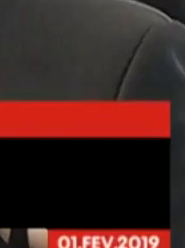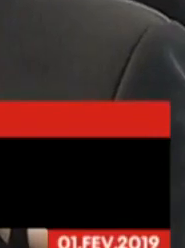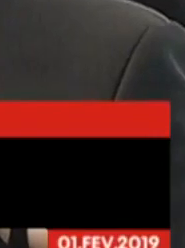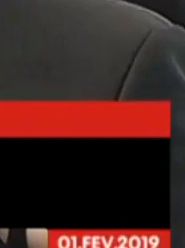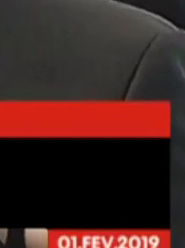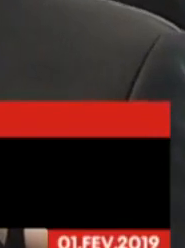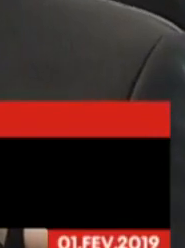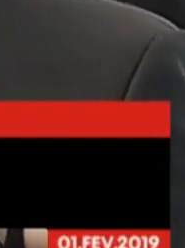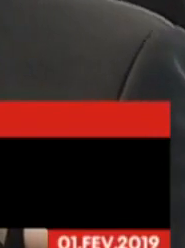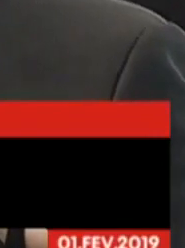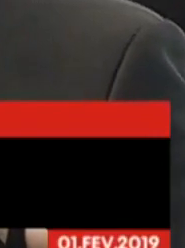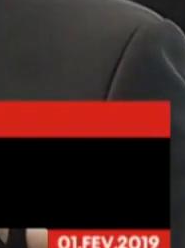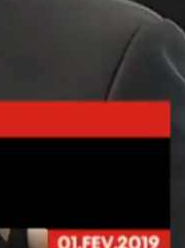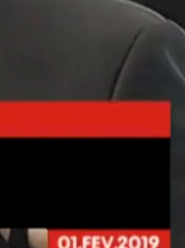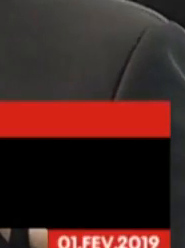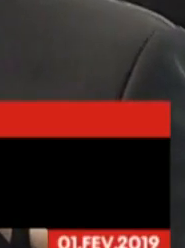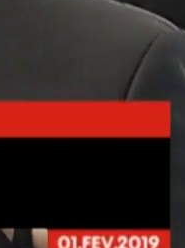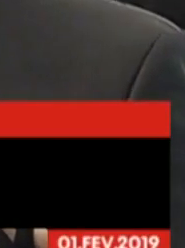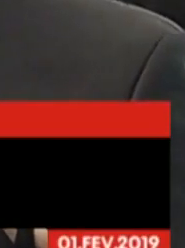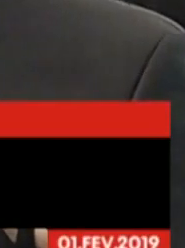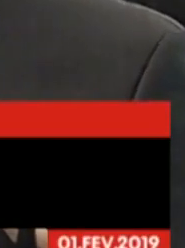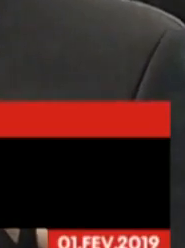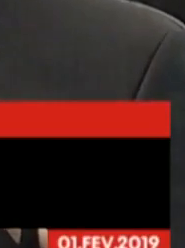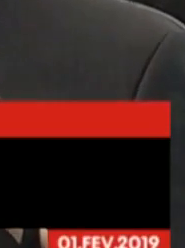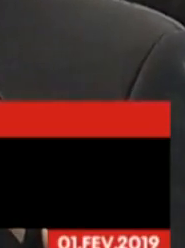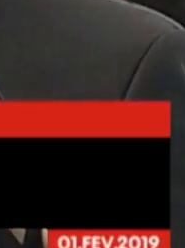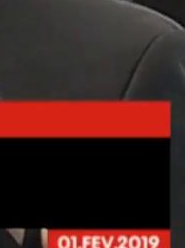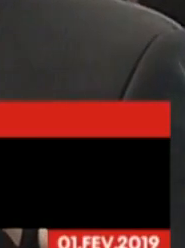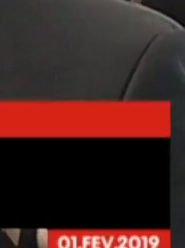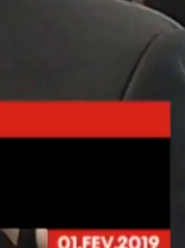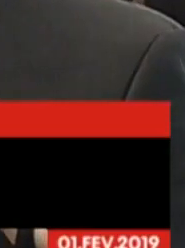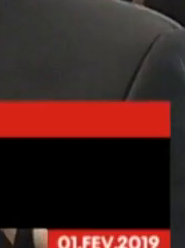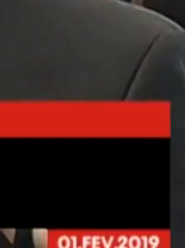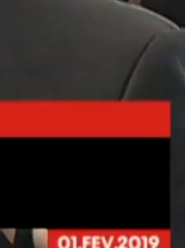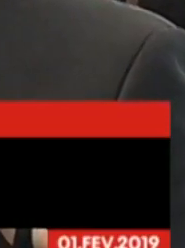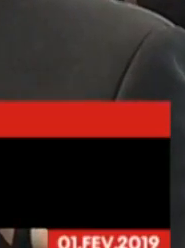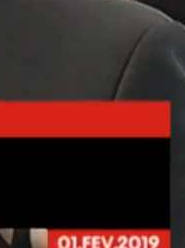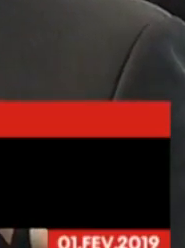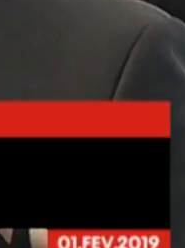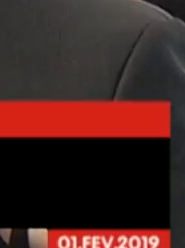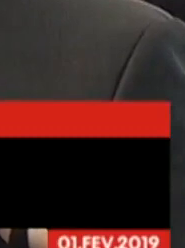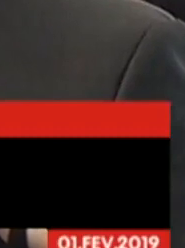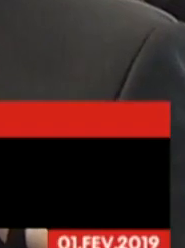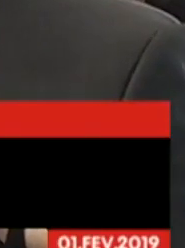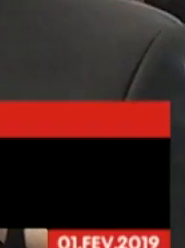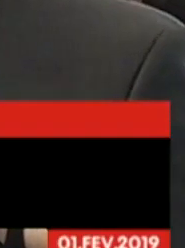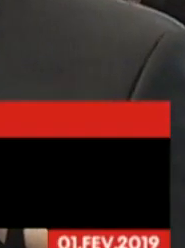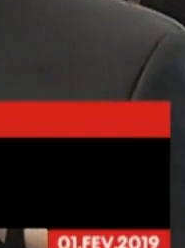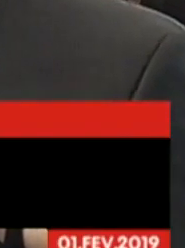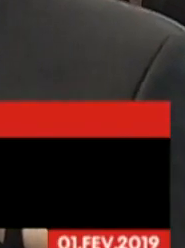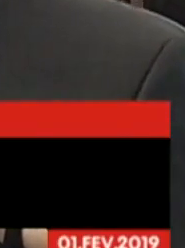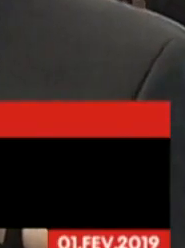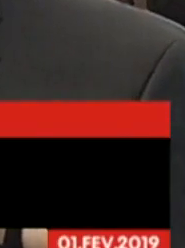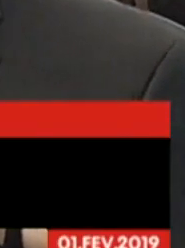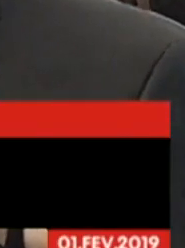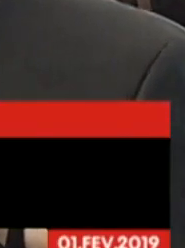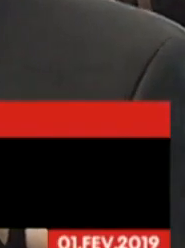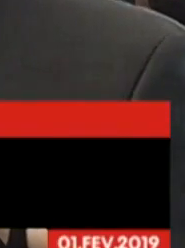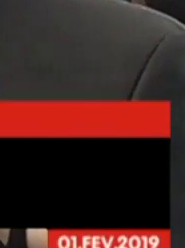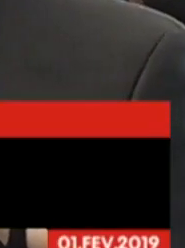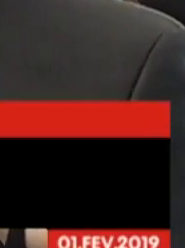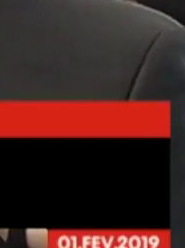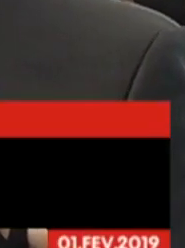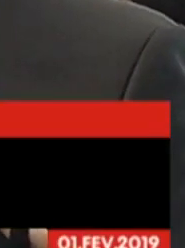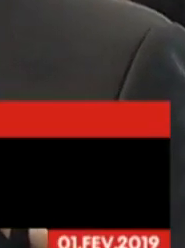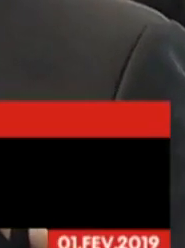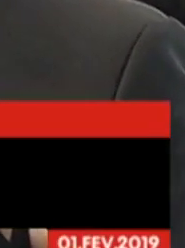muito próximo da pauta do governo e um trabalho junto aos demais parlamentares, aos colegas, para poder não restar dúvida e abrir canais de